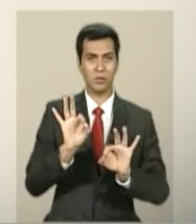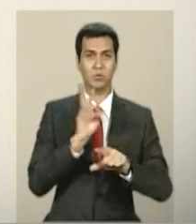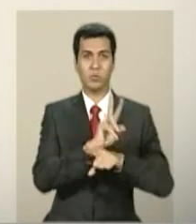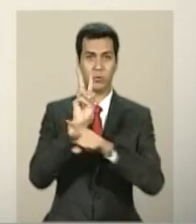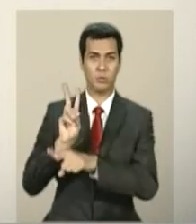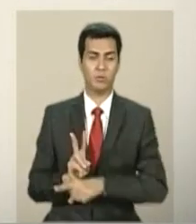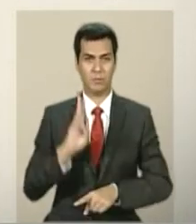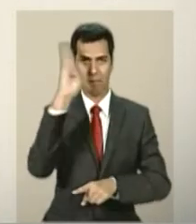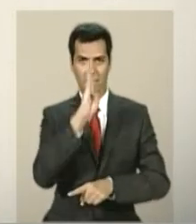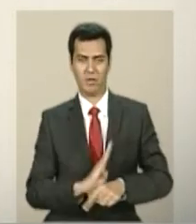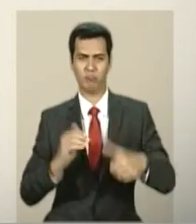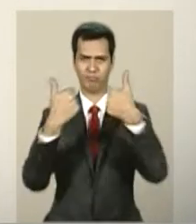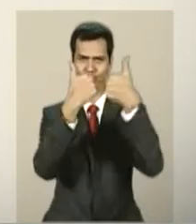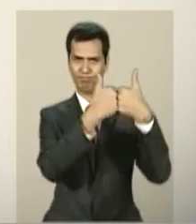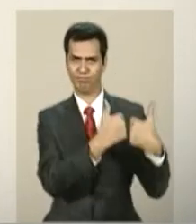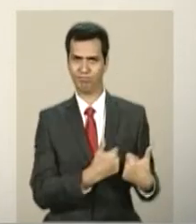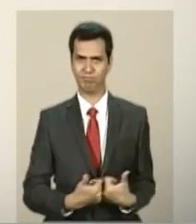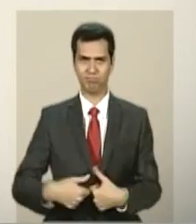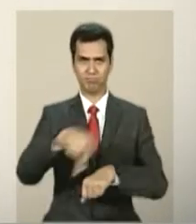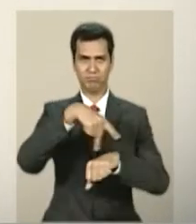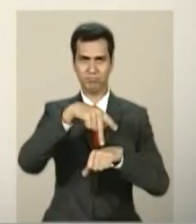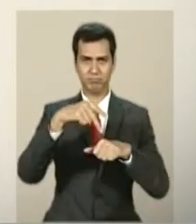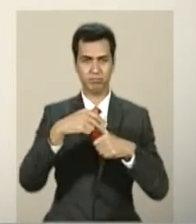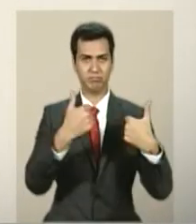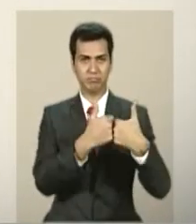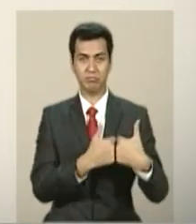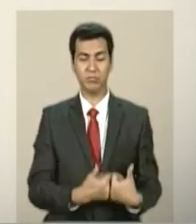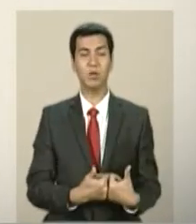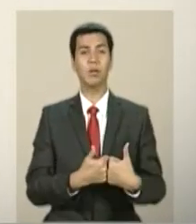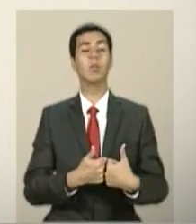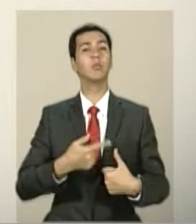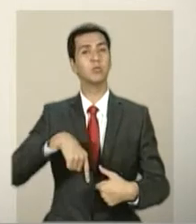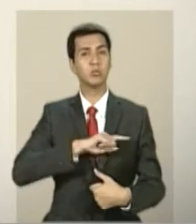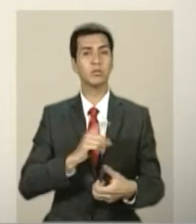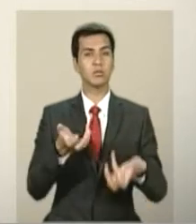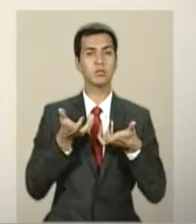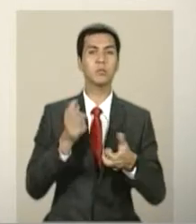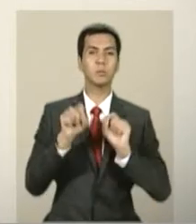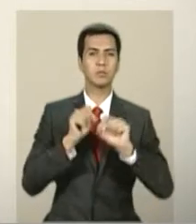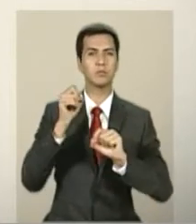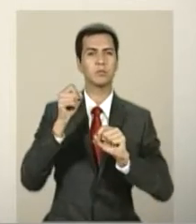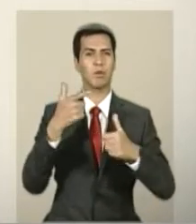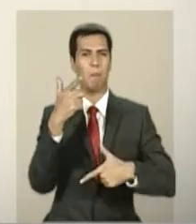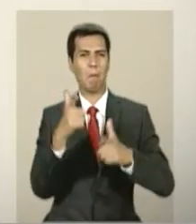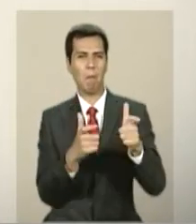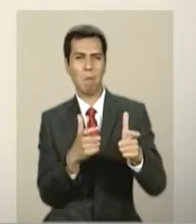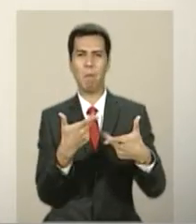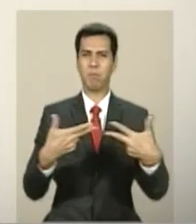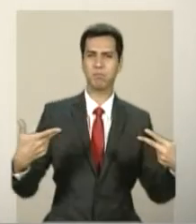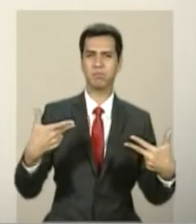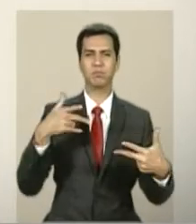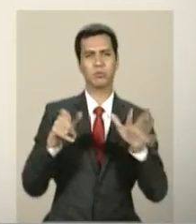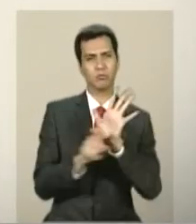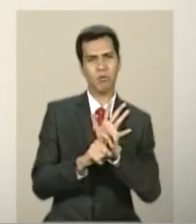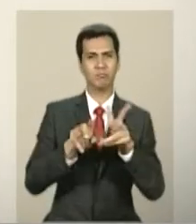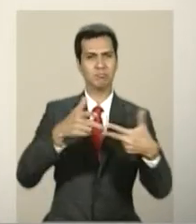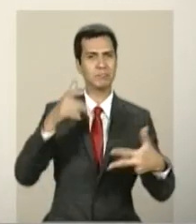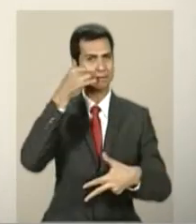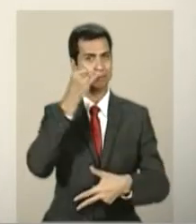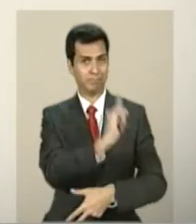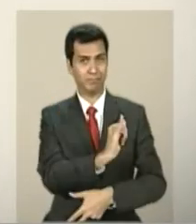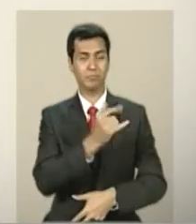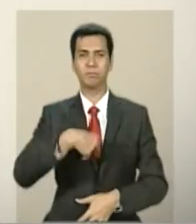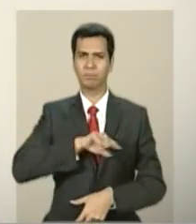prevenir e reprimir o Crime o tráfico de droga e armas das nossas fronteiras temos tido um resultado muito